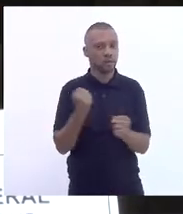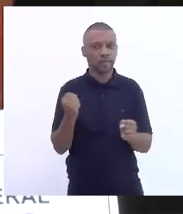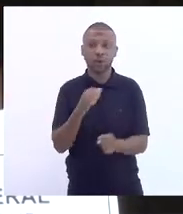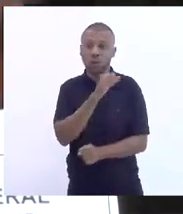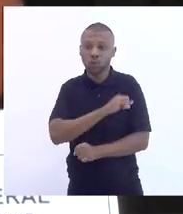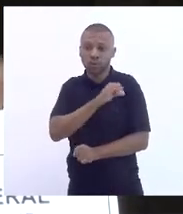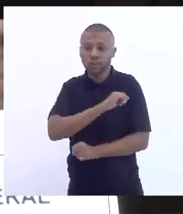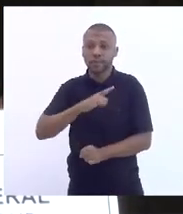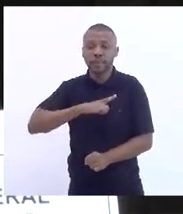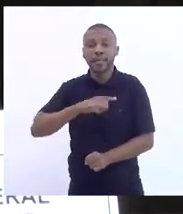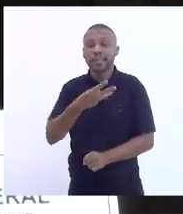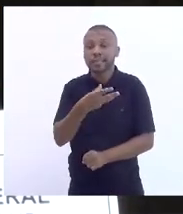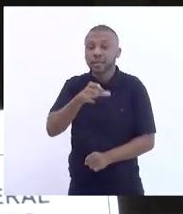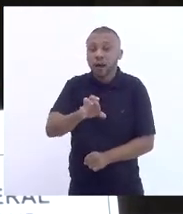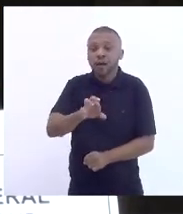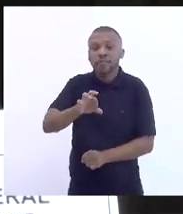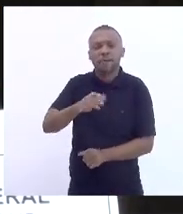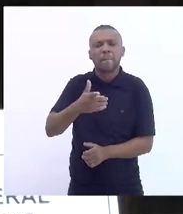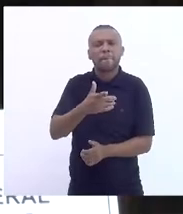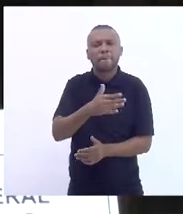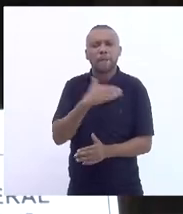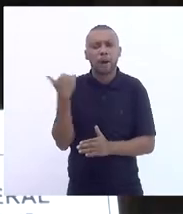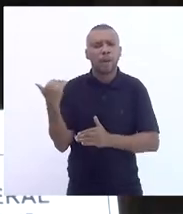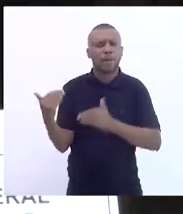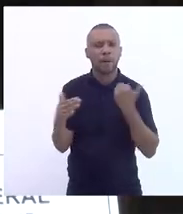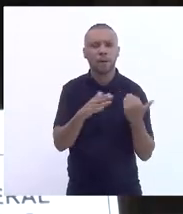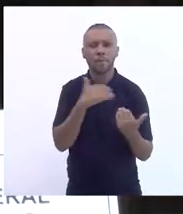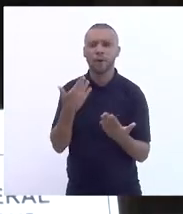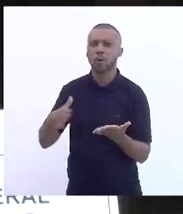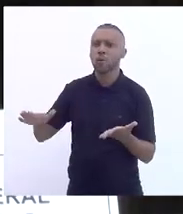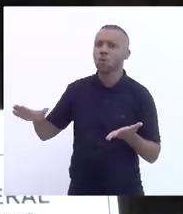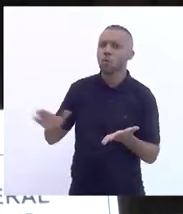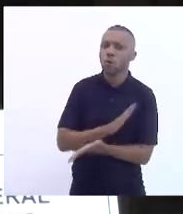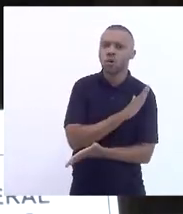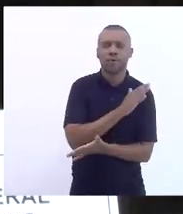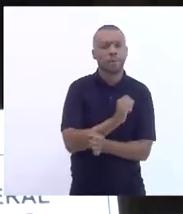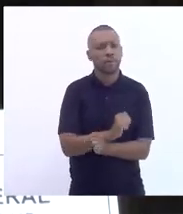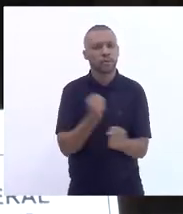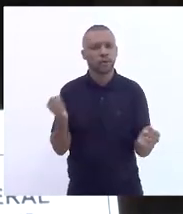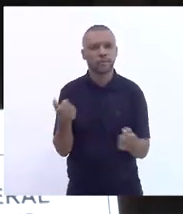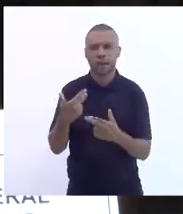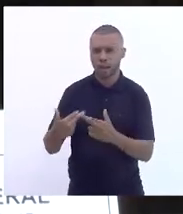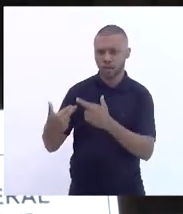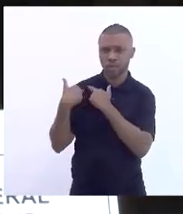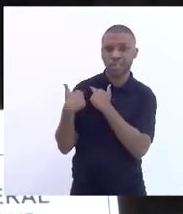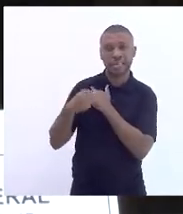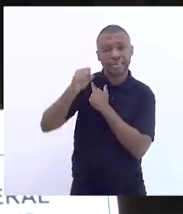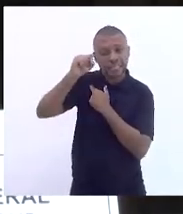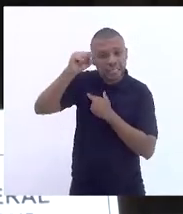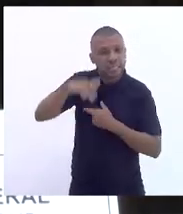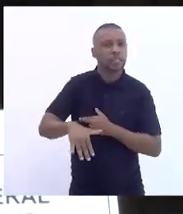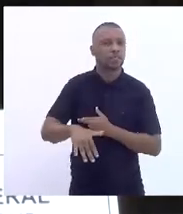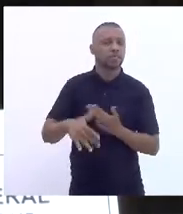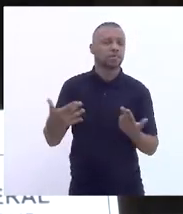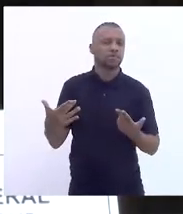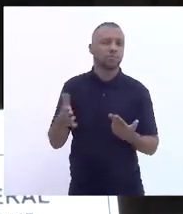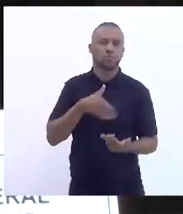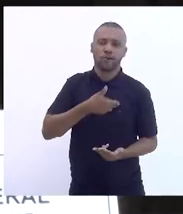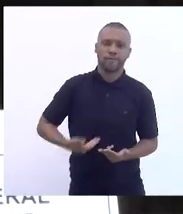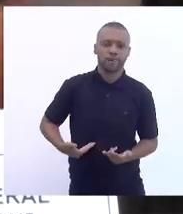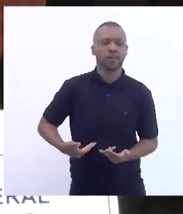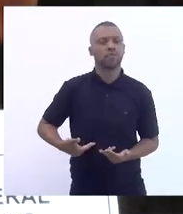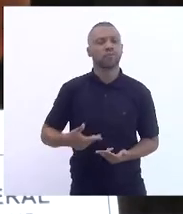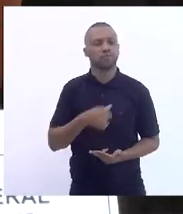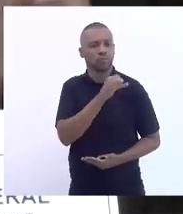com 39 Assassinas não é possível E aí é responsabilidade sim do governo estadual e